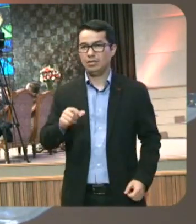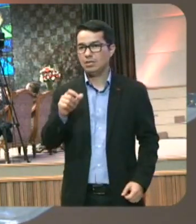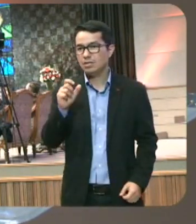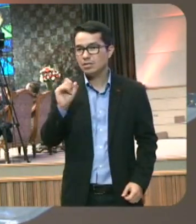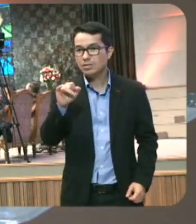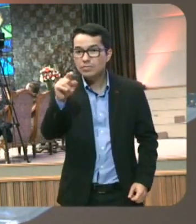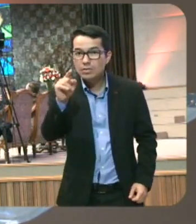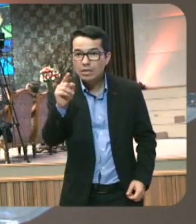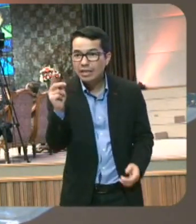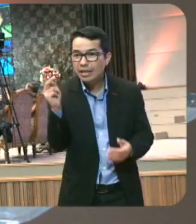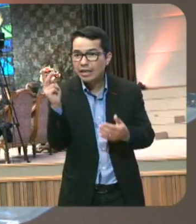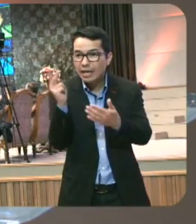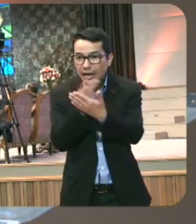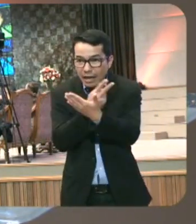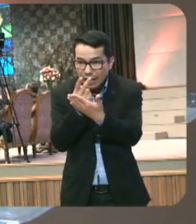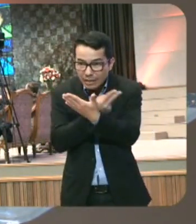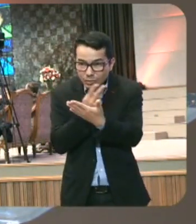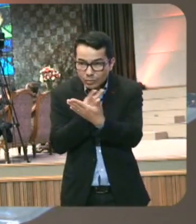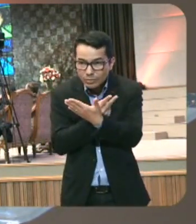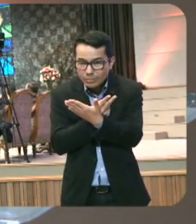um erro,